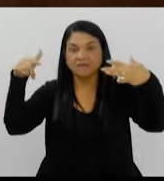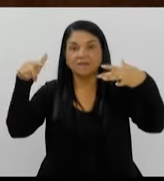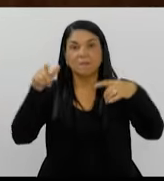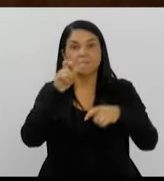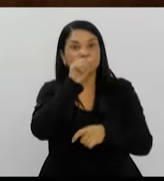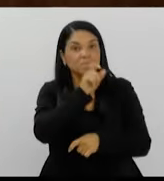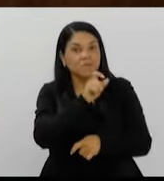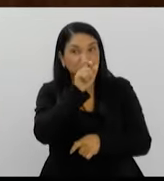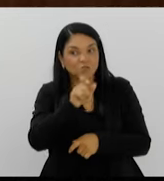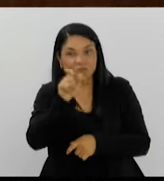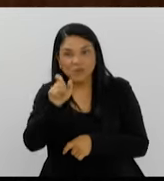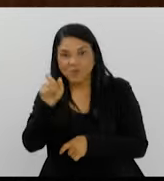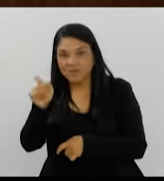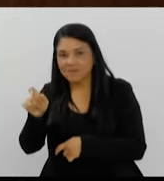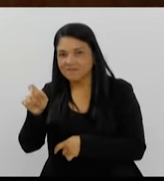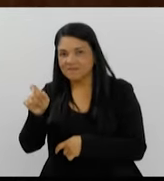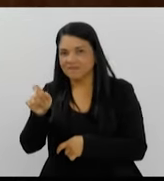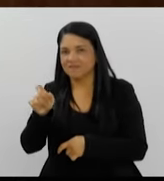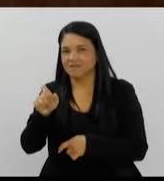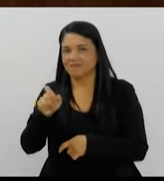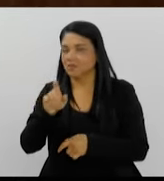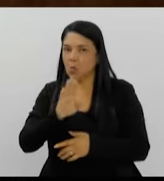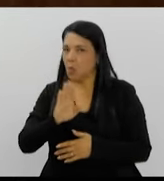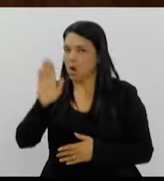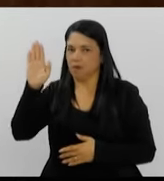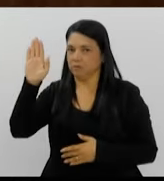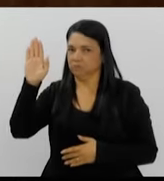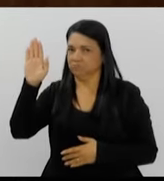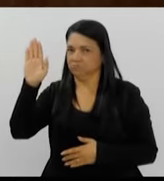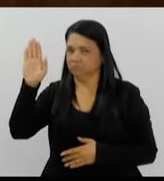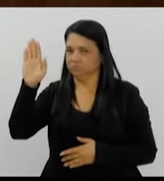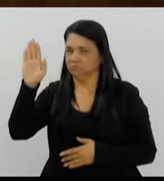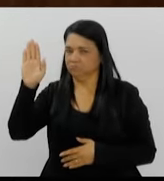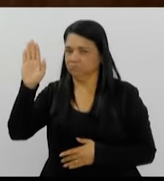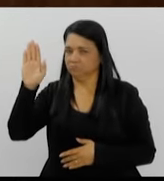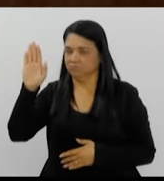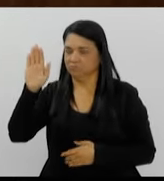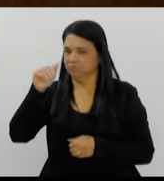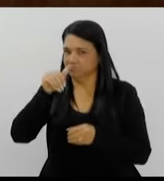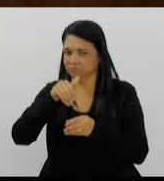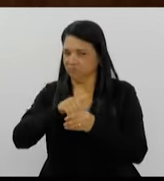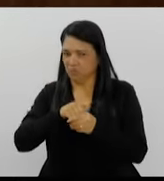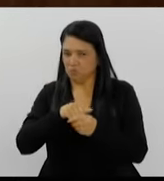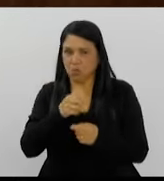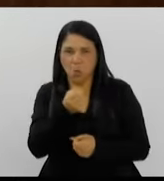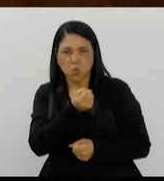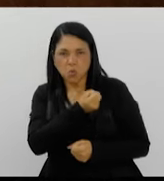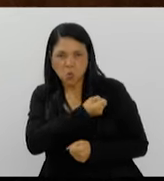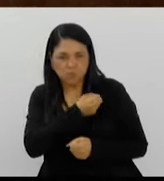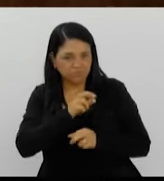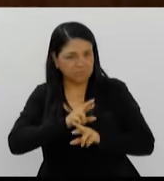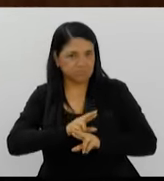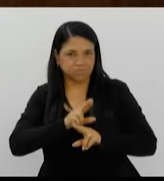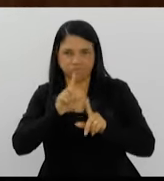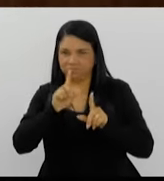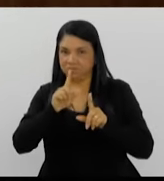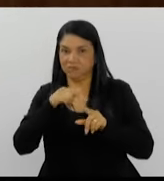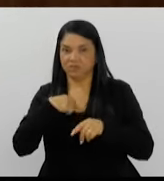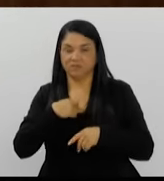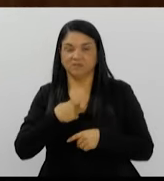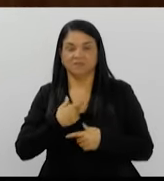pessoas eles não são candidatos eles não são números eles não são